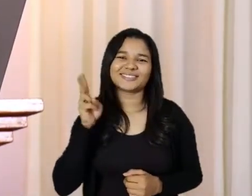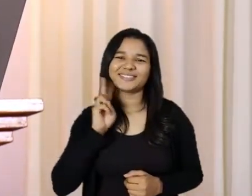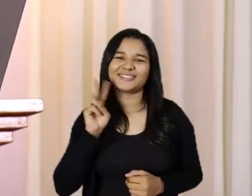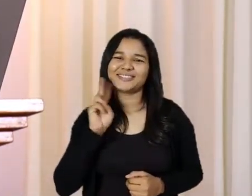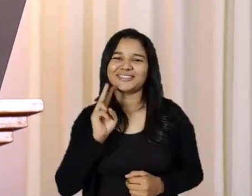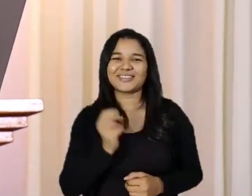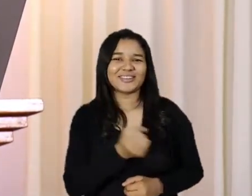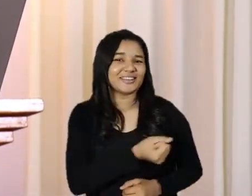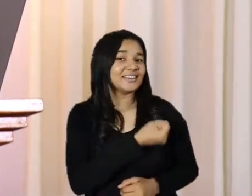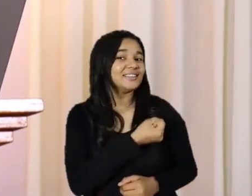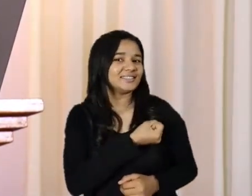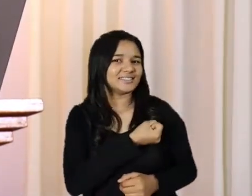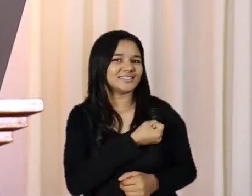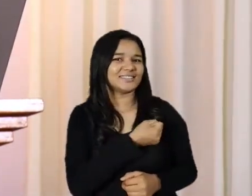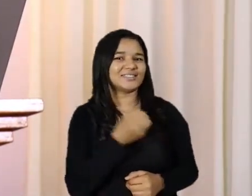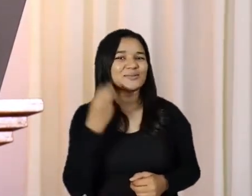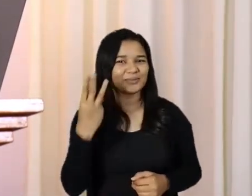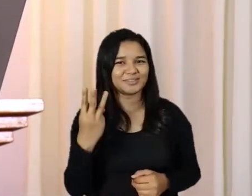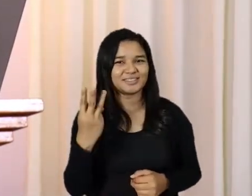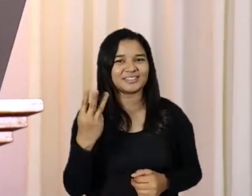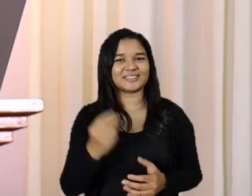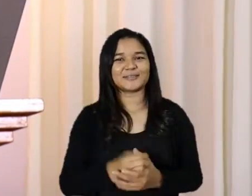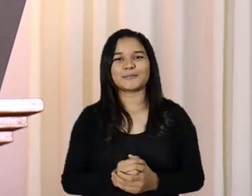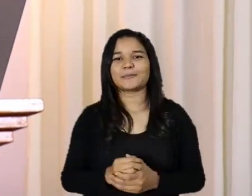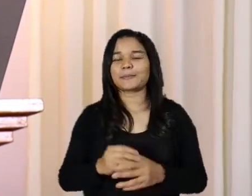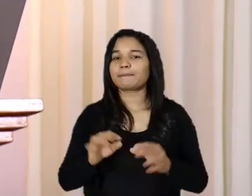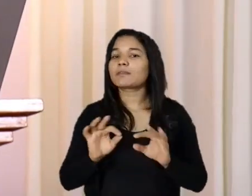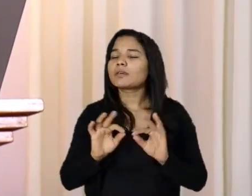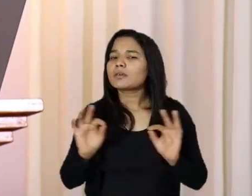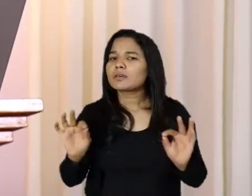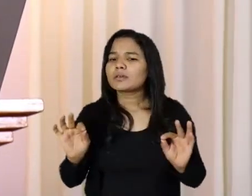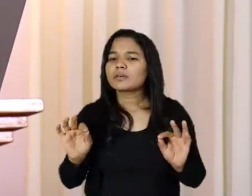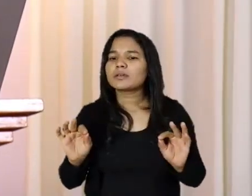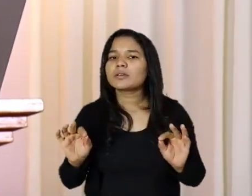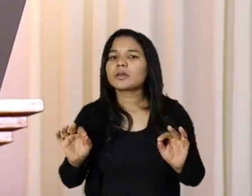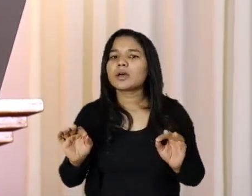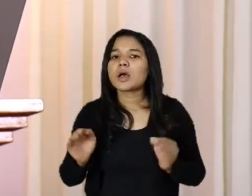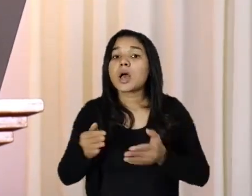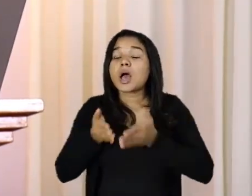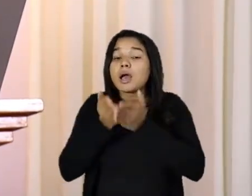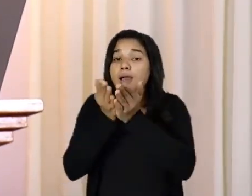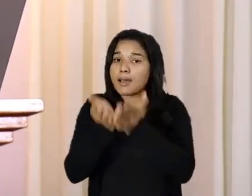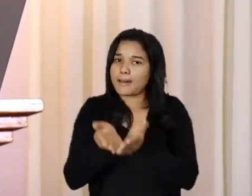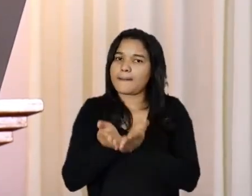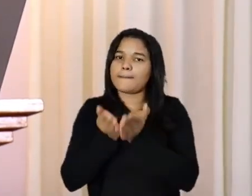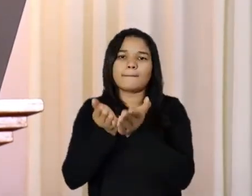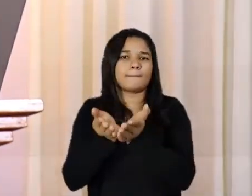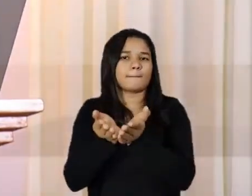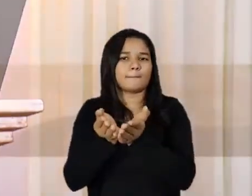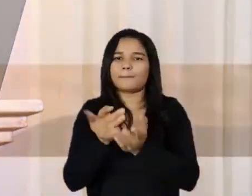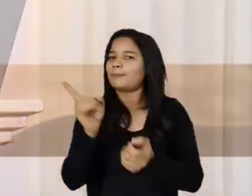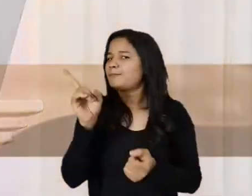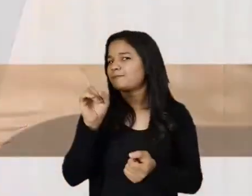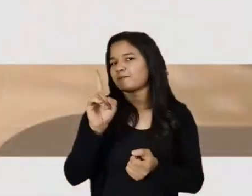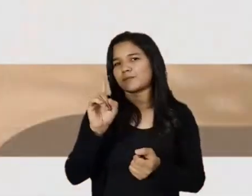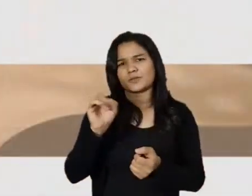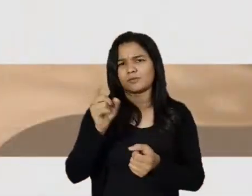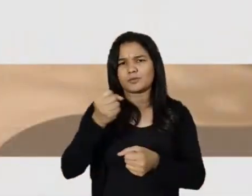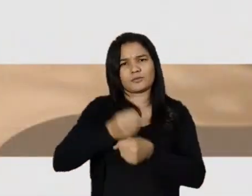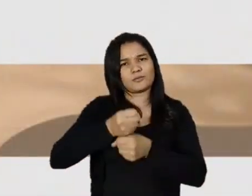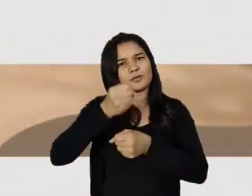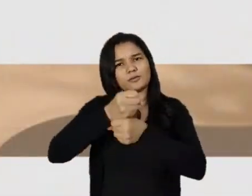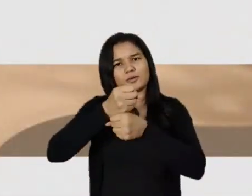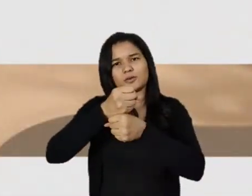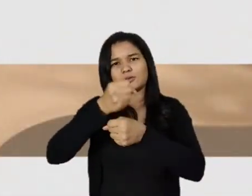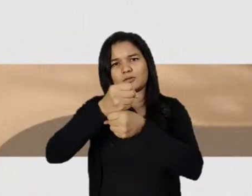em muitos sentidos, a arca não foi feita como um navio, mas preparada como